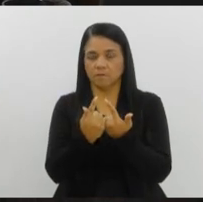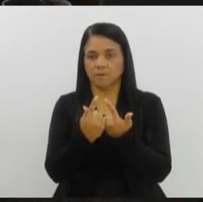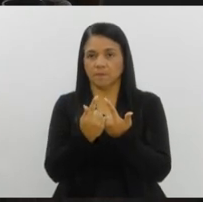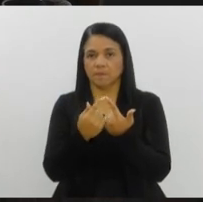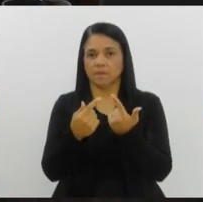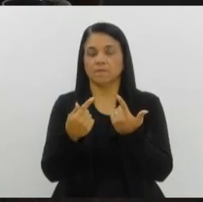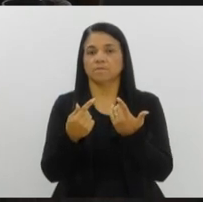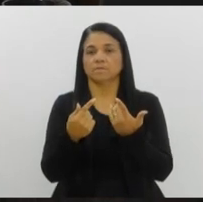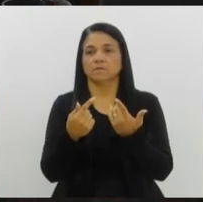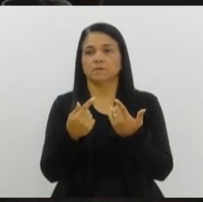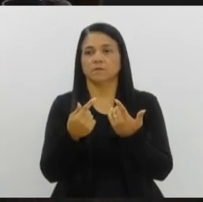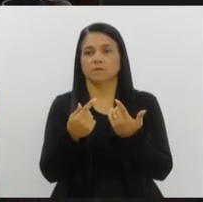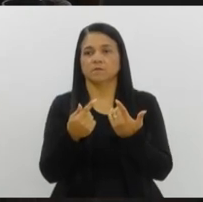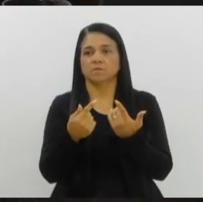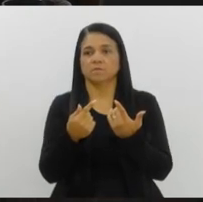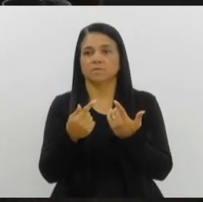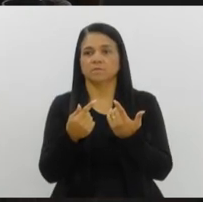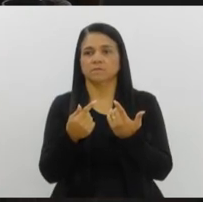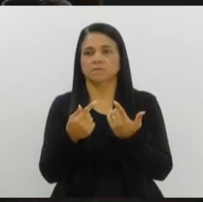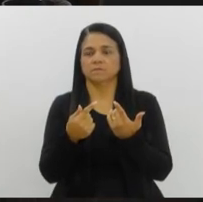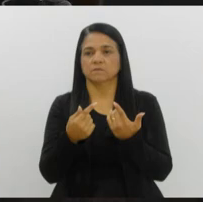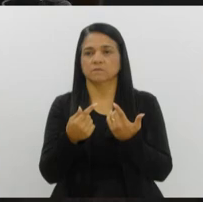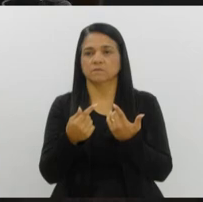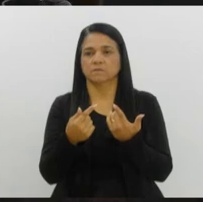Em discussão. Não.